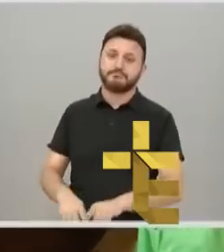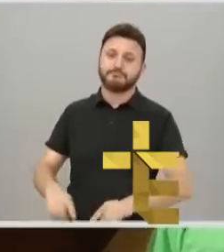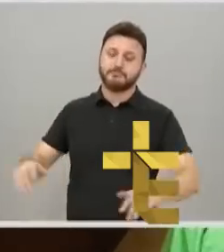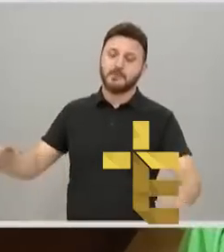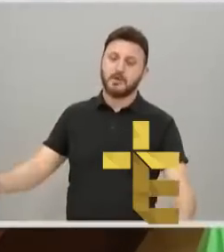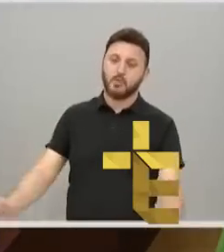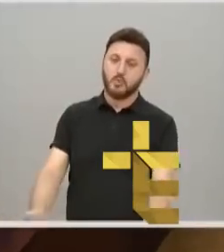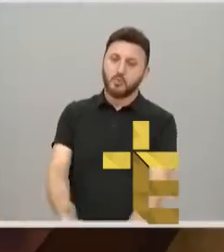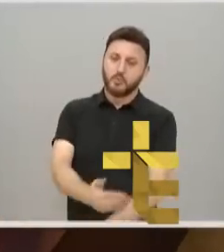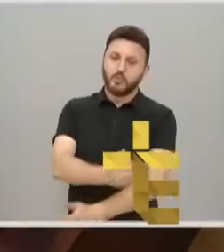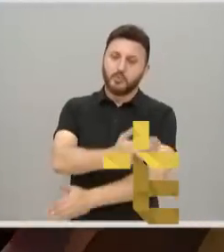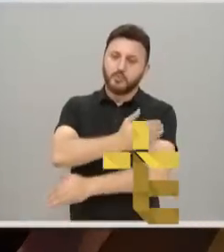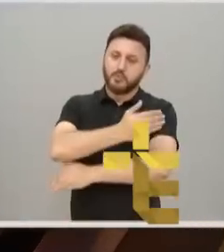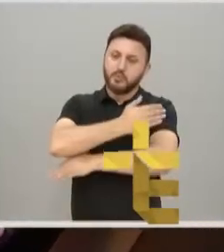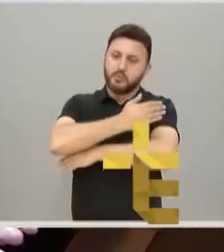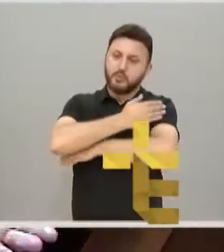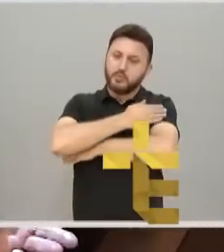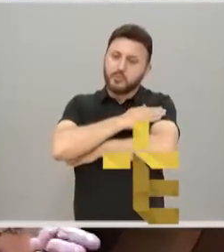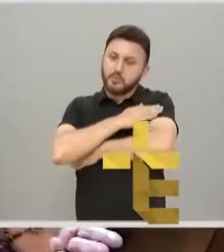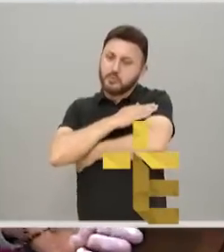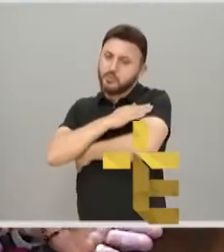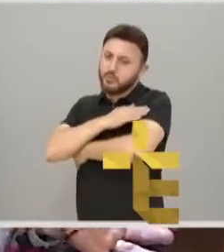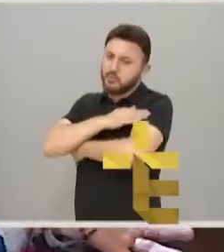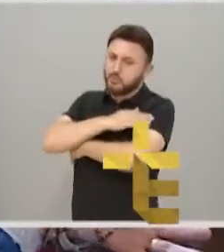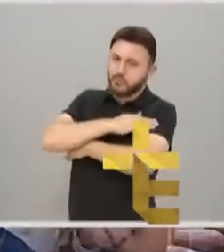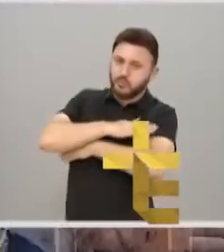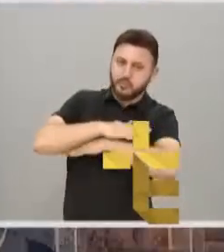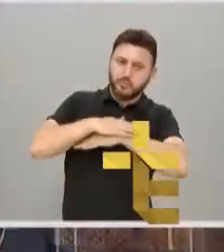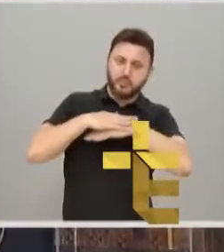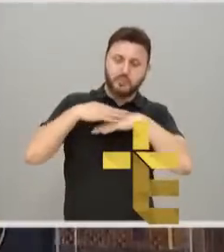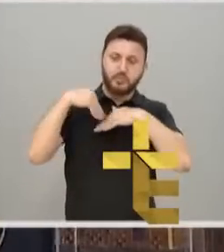abraça, meu